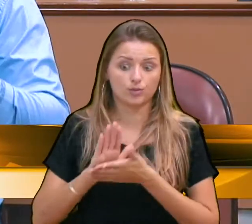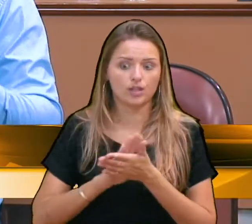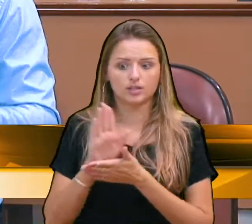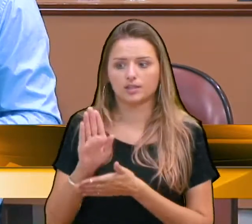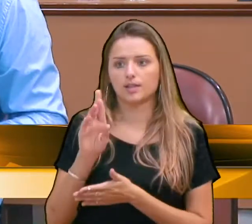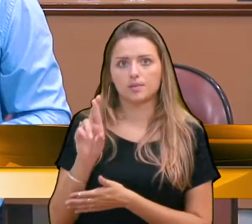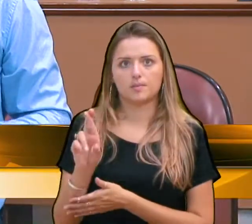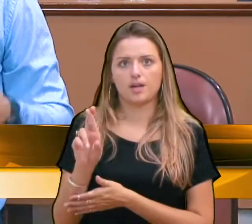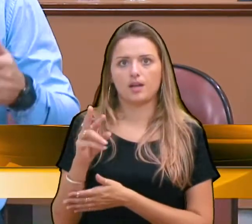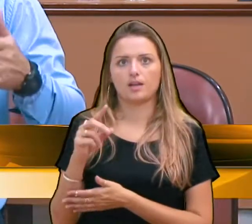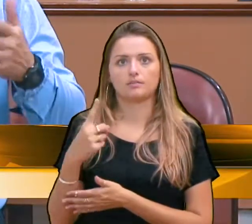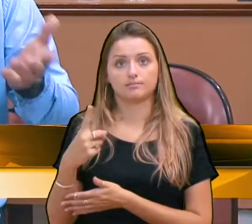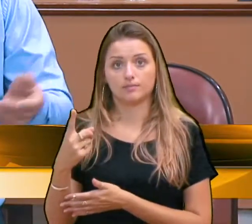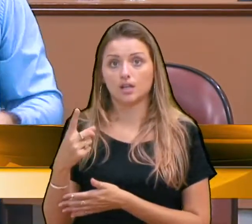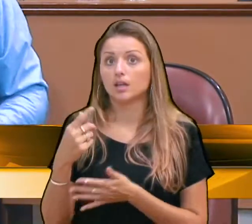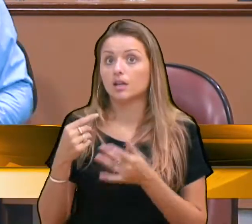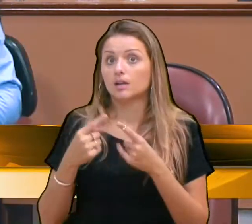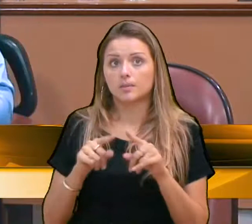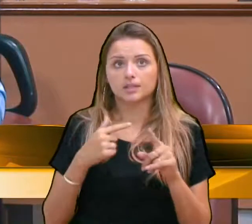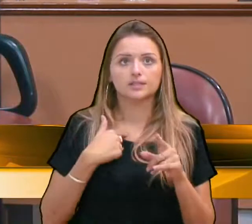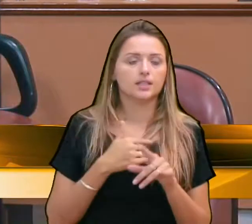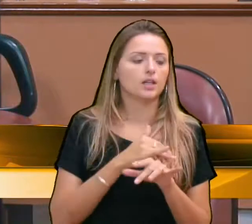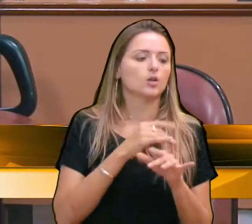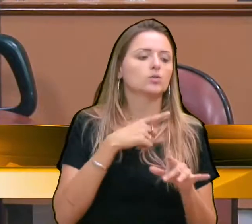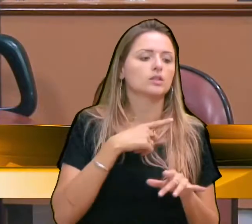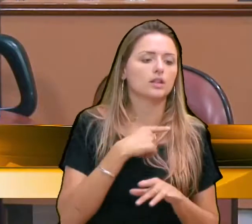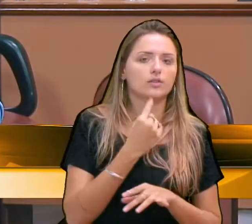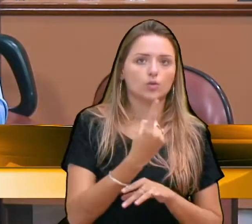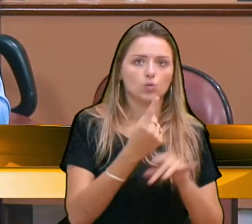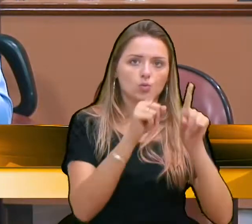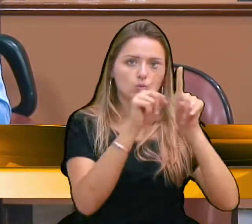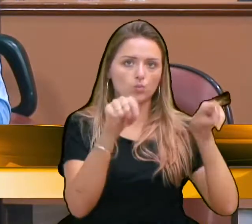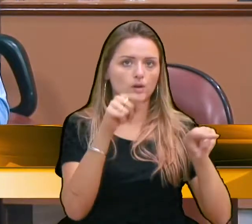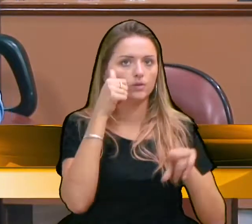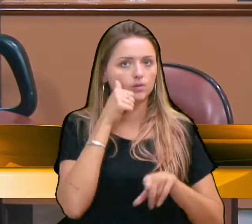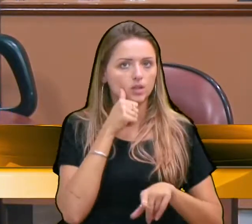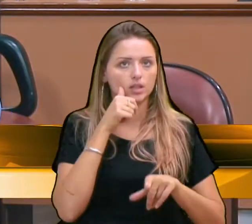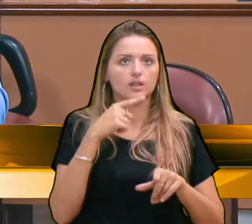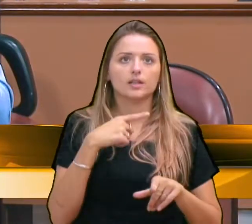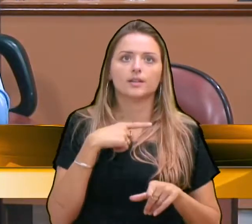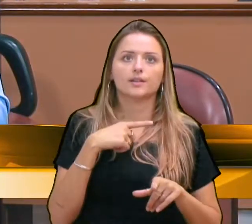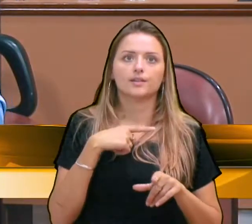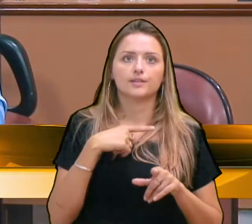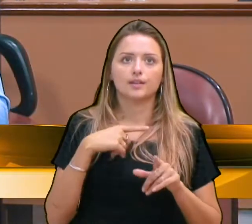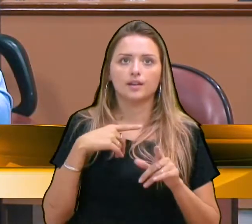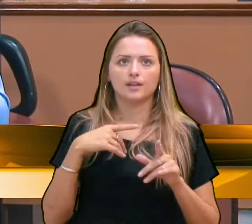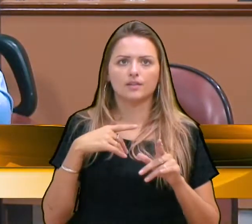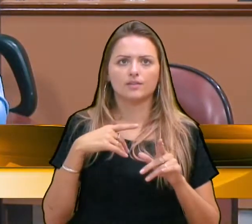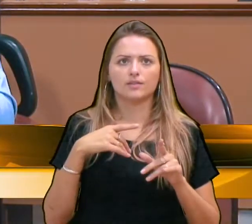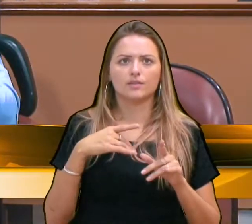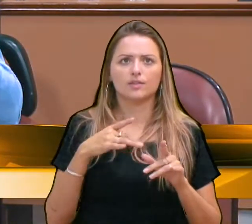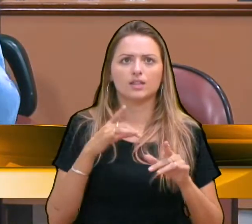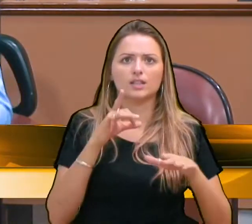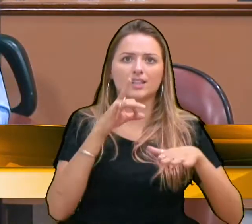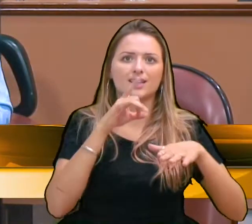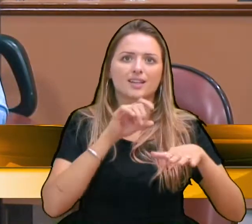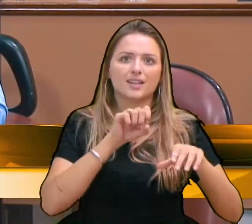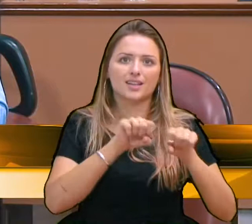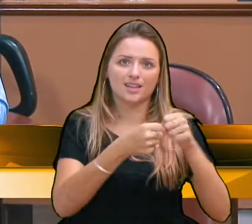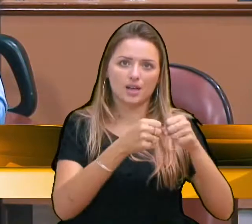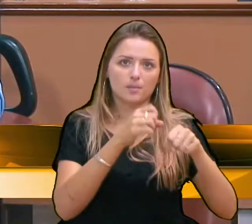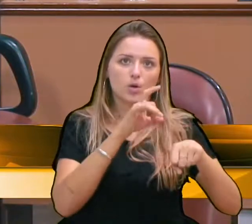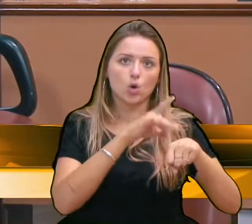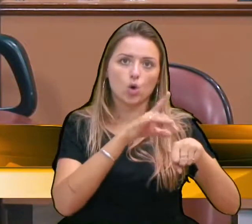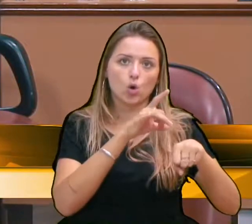No primeiro momento, sim, coloquei lá uma funcionária nossa, teve a infelicidade de bater uma pedra lá num para-brisa e teve que